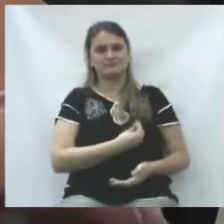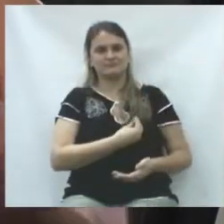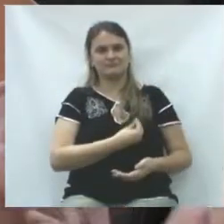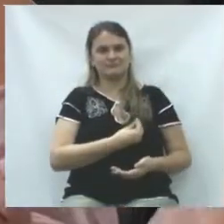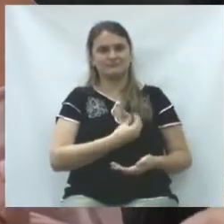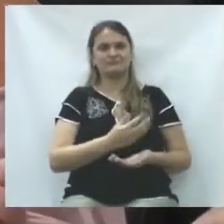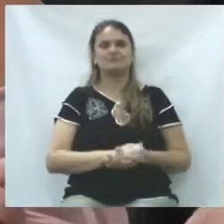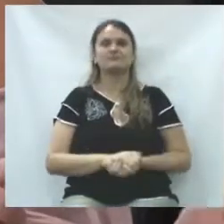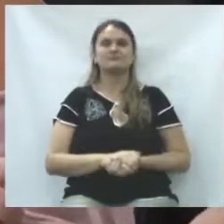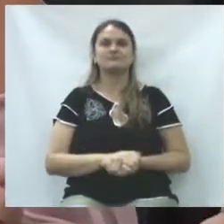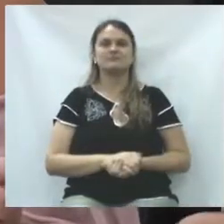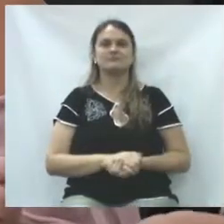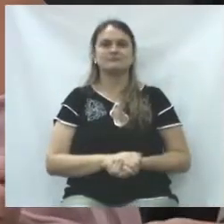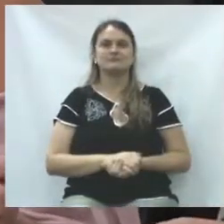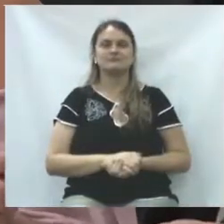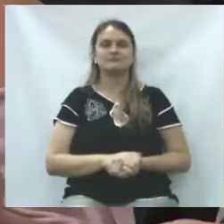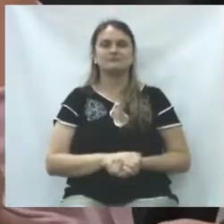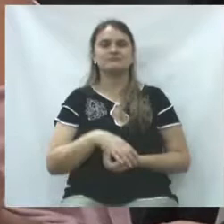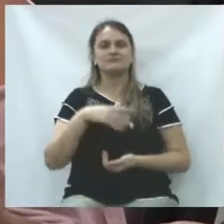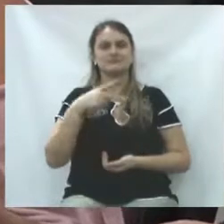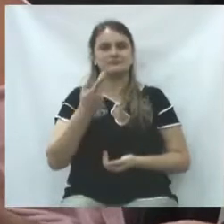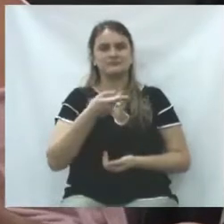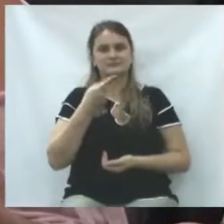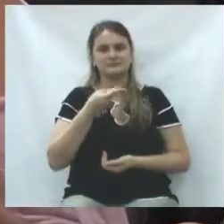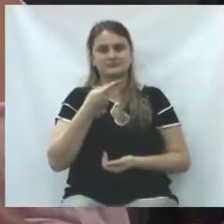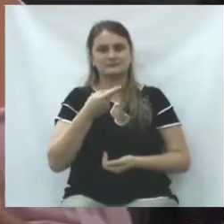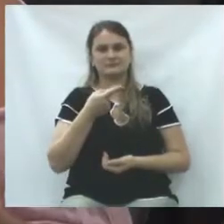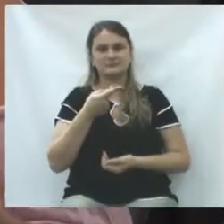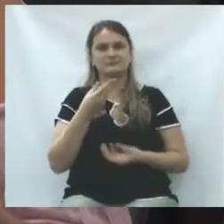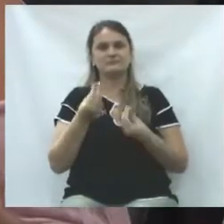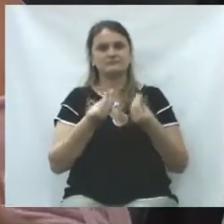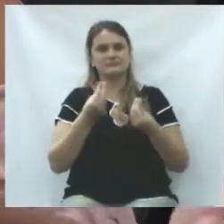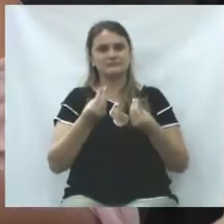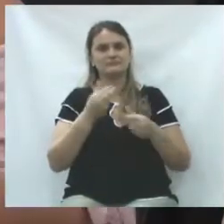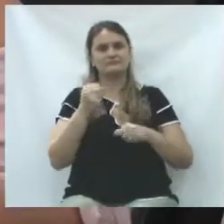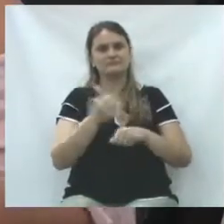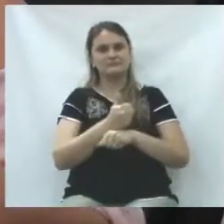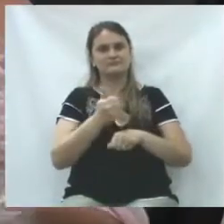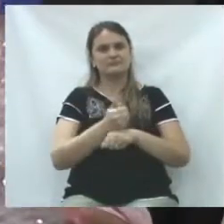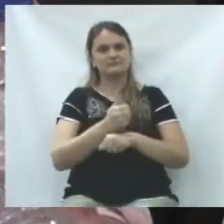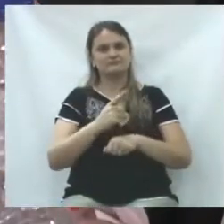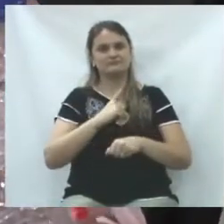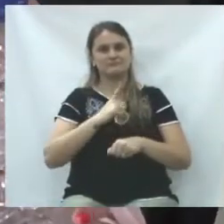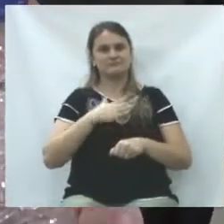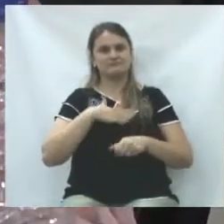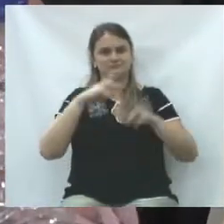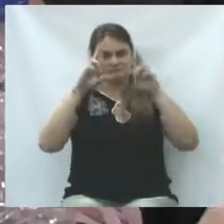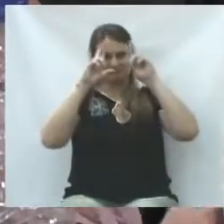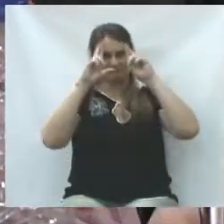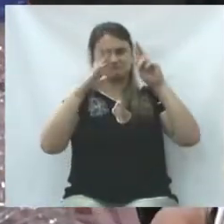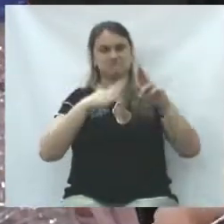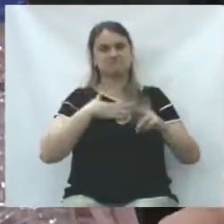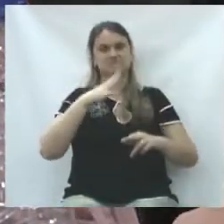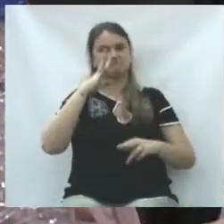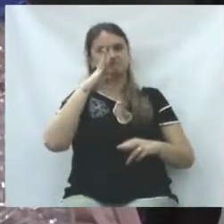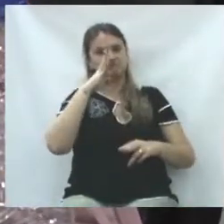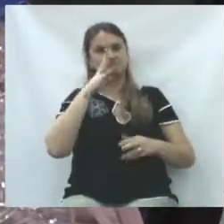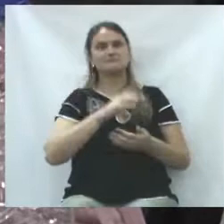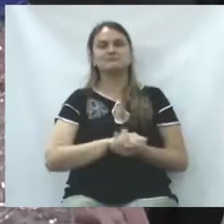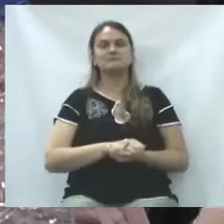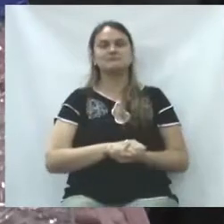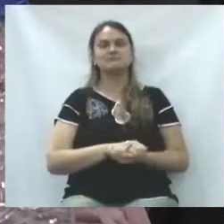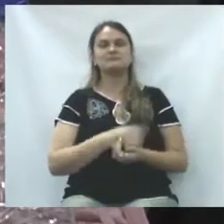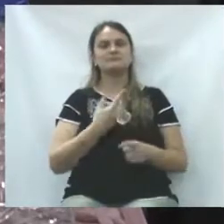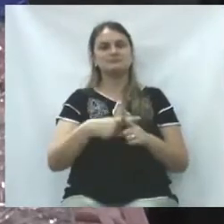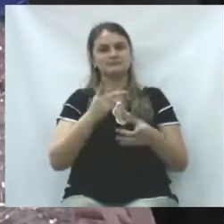e ressaltar o quanto essa profissão tem meu respeito e minha admiração. São verdadeiros heróis